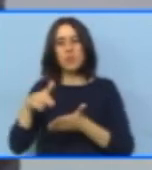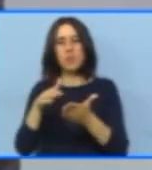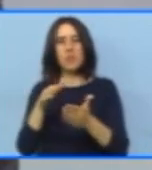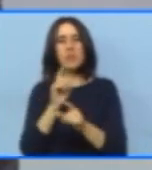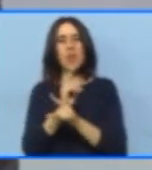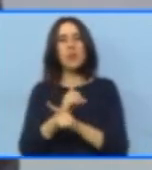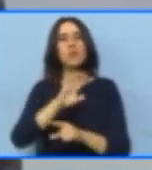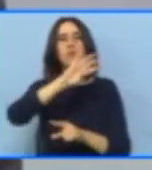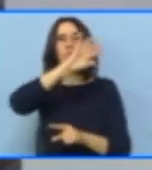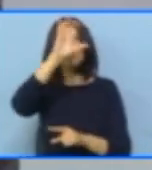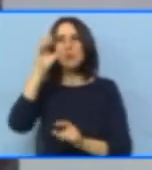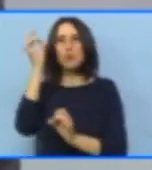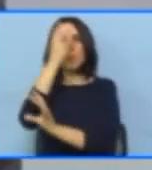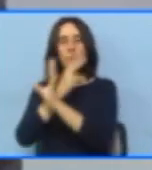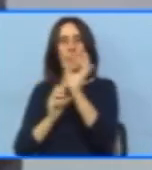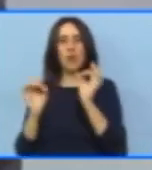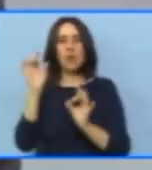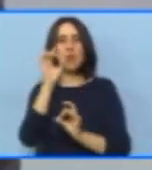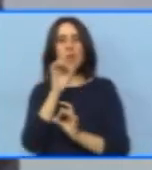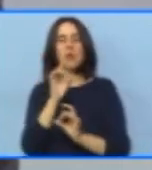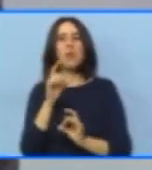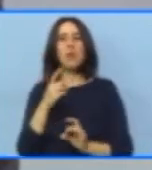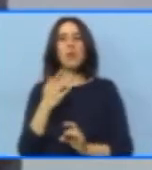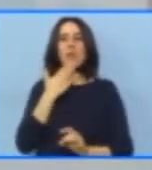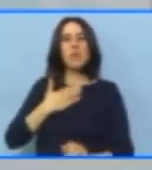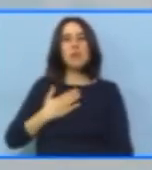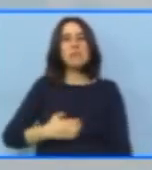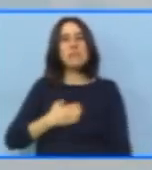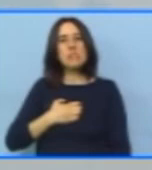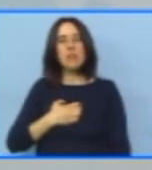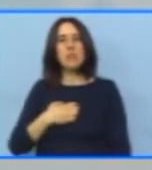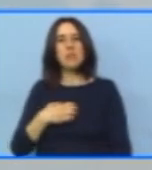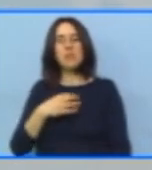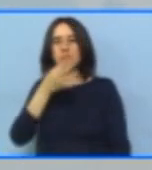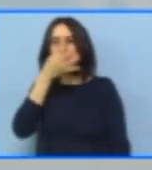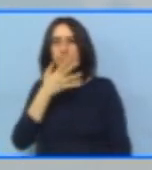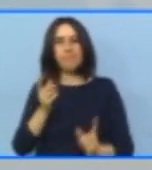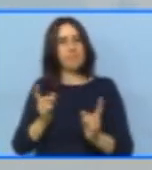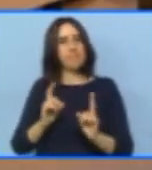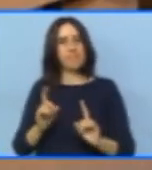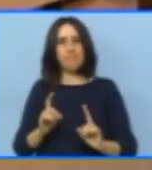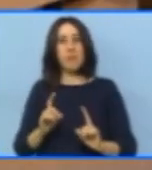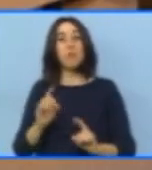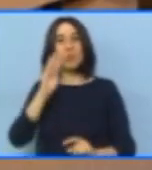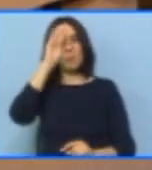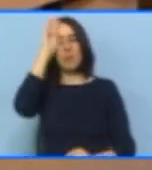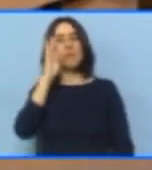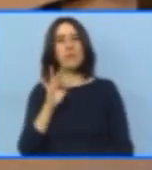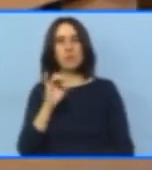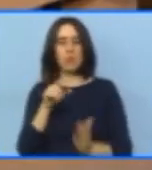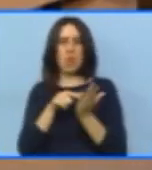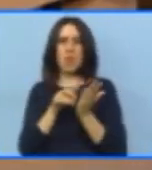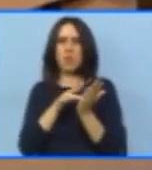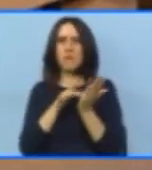aos outros países da União Europeia, não temos de sentir-nos melindrados, porque o Papa Francisco, e nós fazemos referência a isso no livro